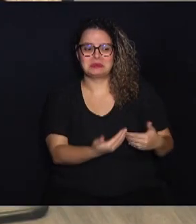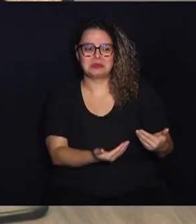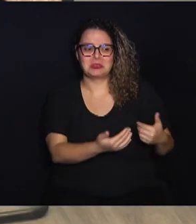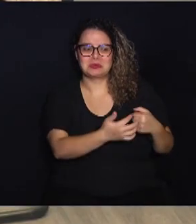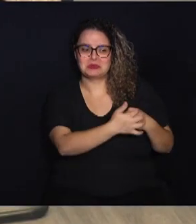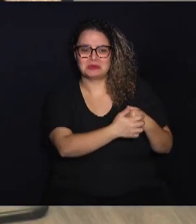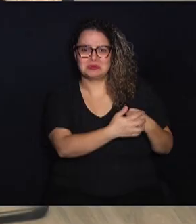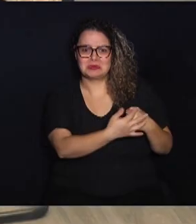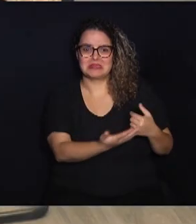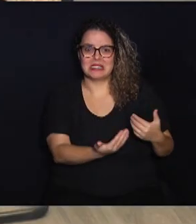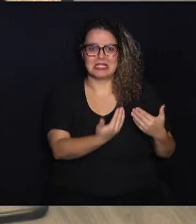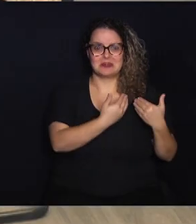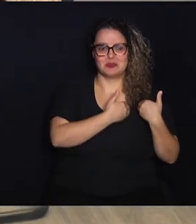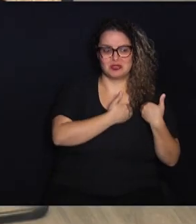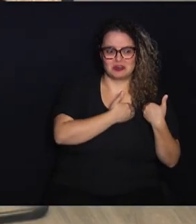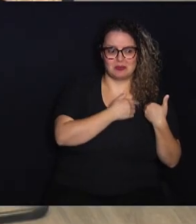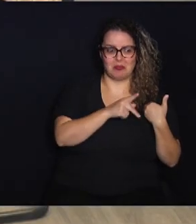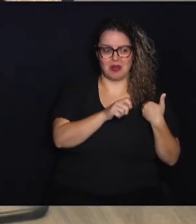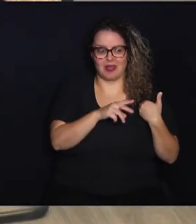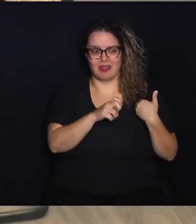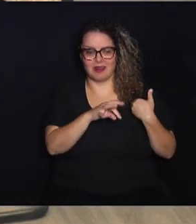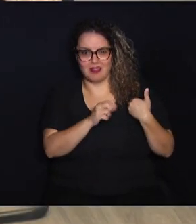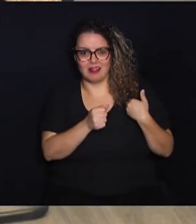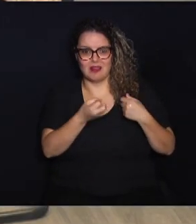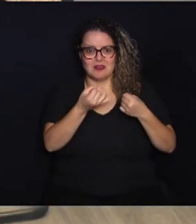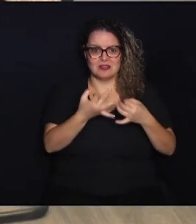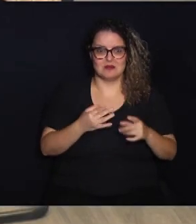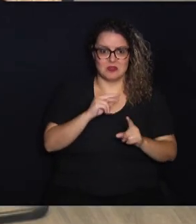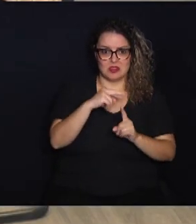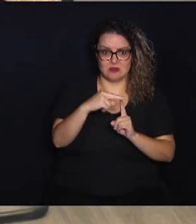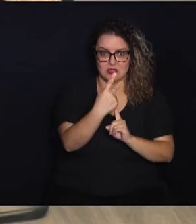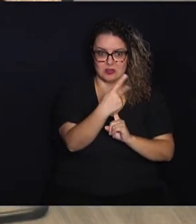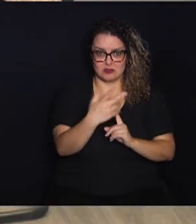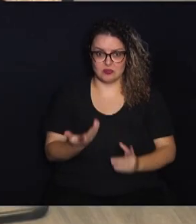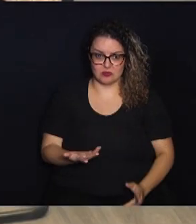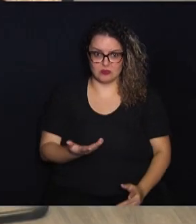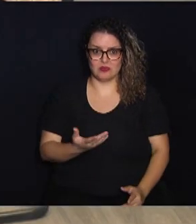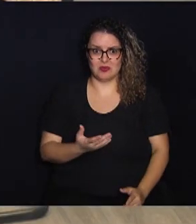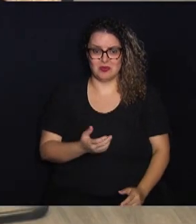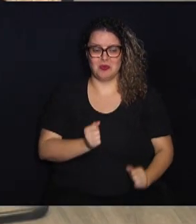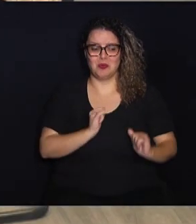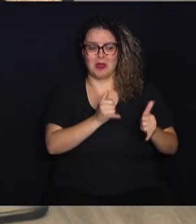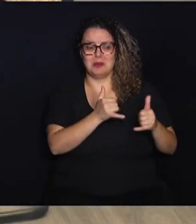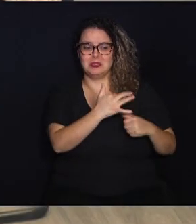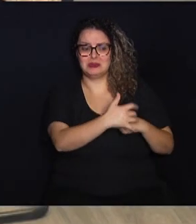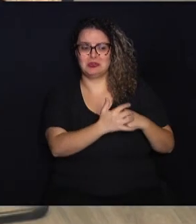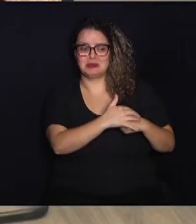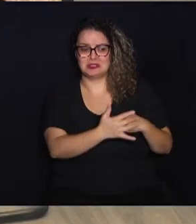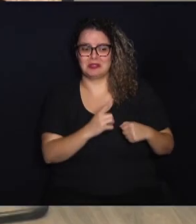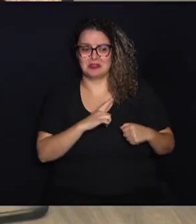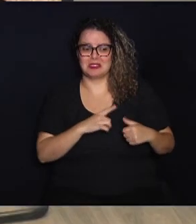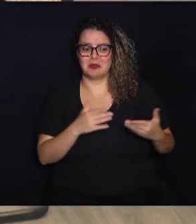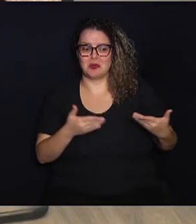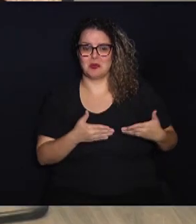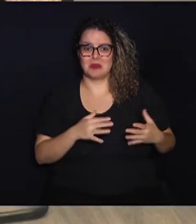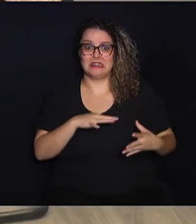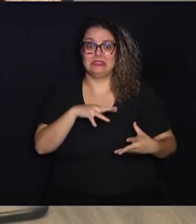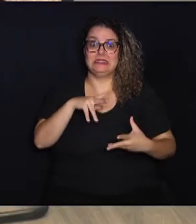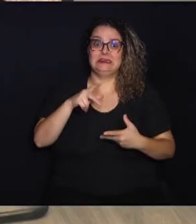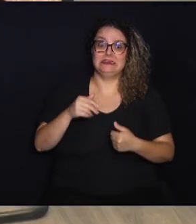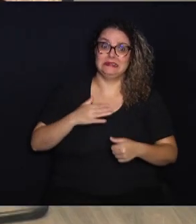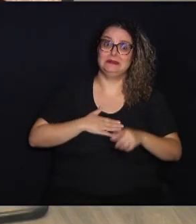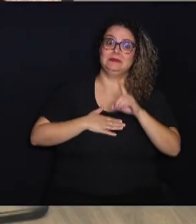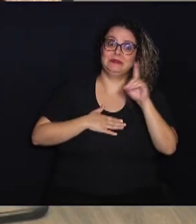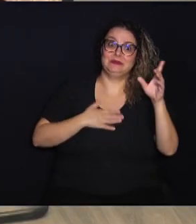responsabilidade parental. Explica um pouco pra gente e fala o seu ponto de vista sobre o abandono digital que nós temos hoje nesse mundão de meu Deus